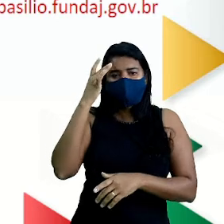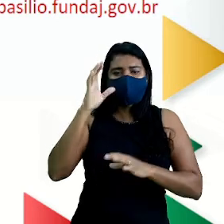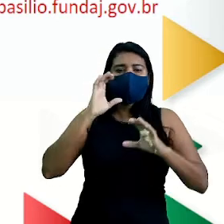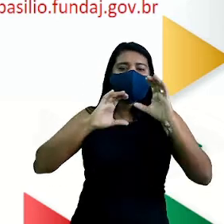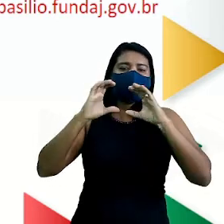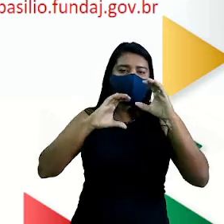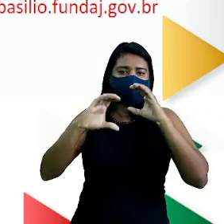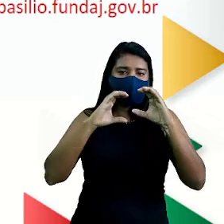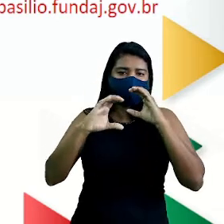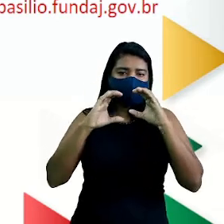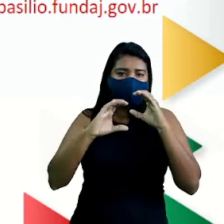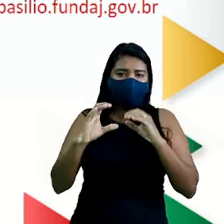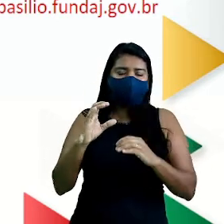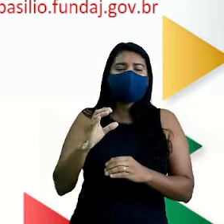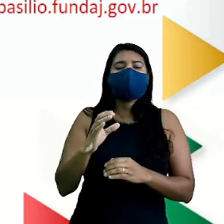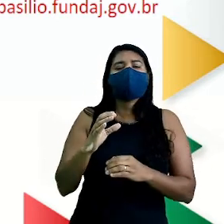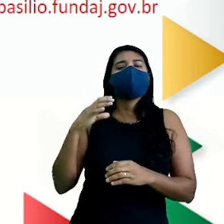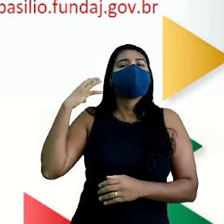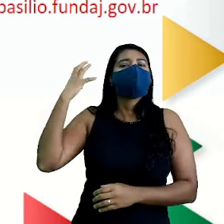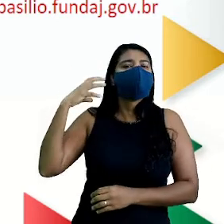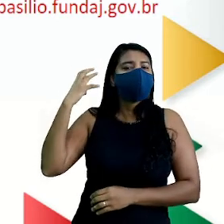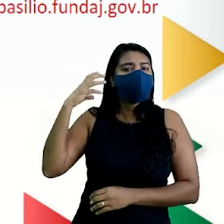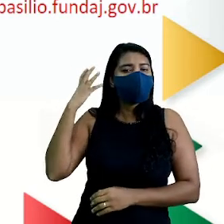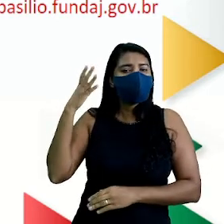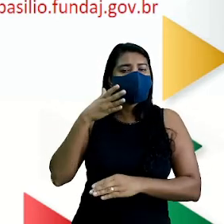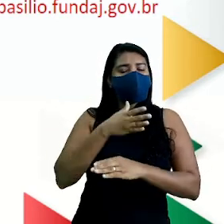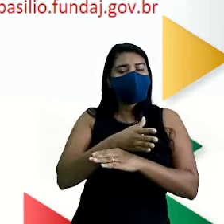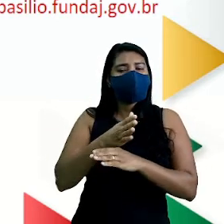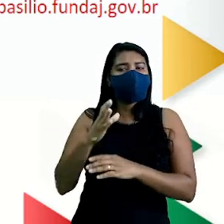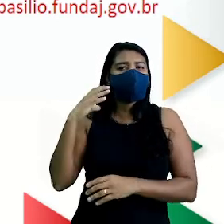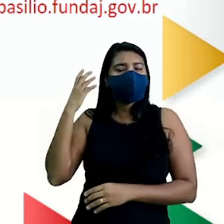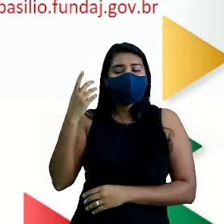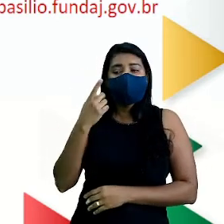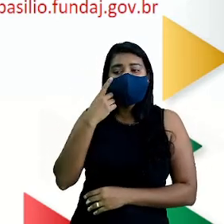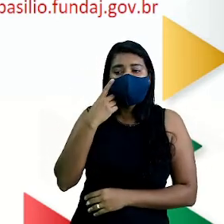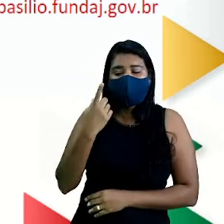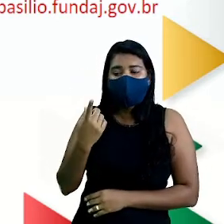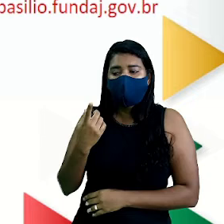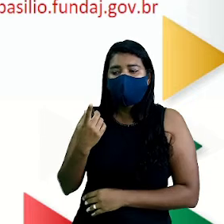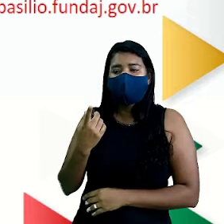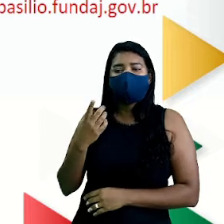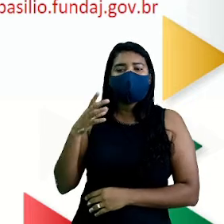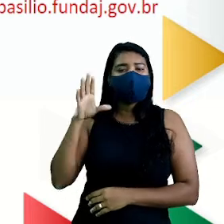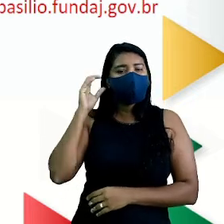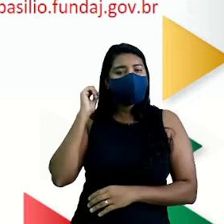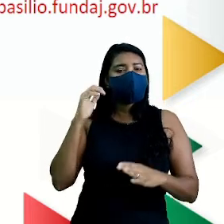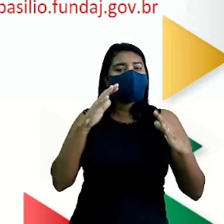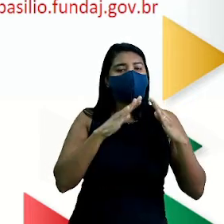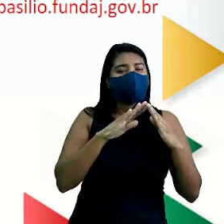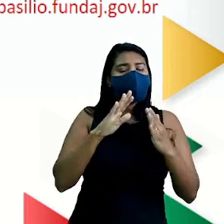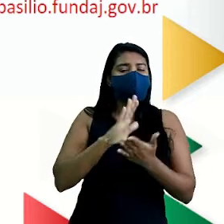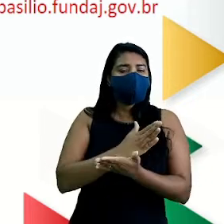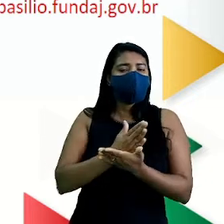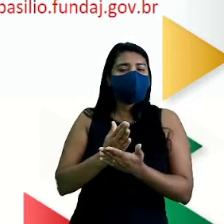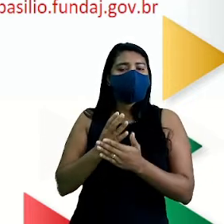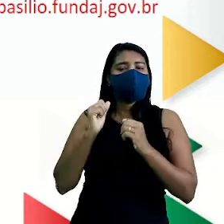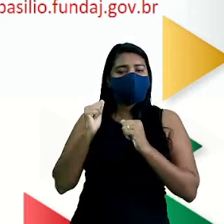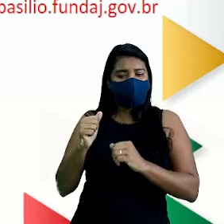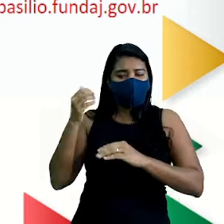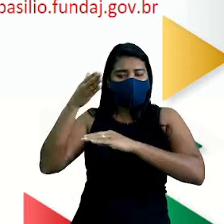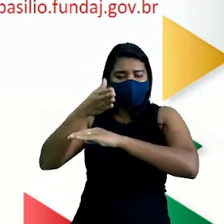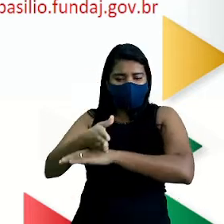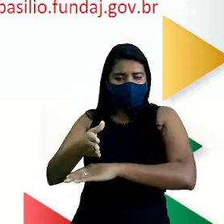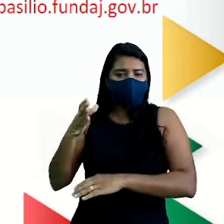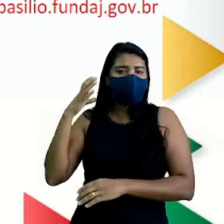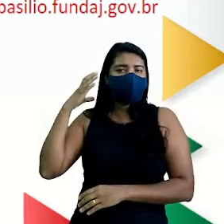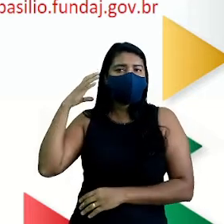apresentavam nas rádios, as pessoas iam lá assistir, ouvir, né, em casa, e algumas pessoas iam lá para a rádio para